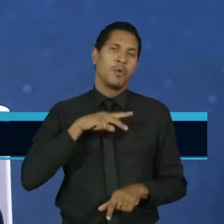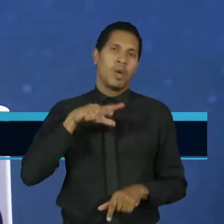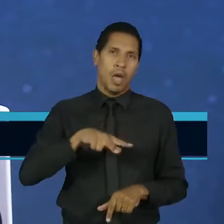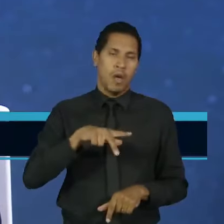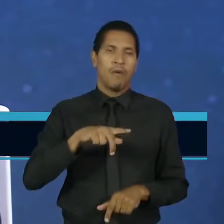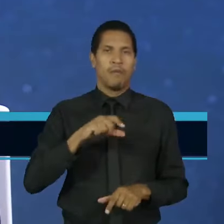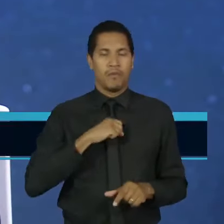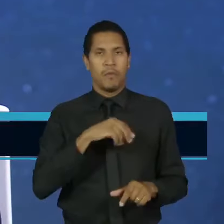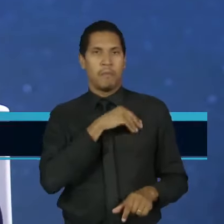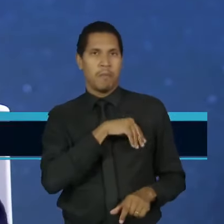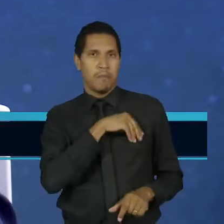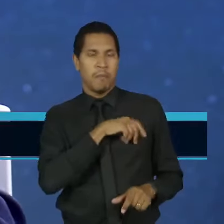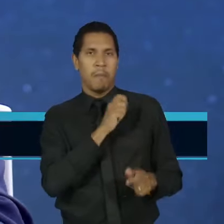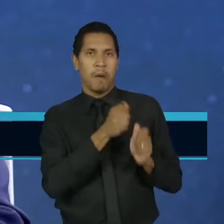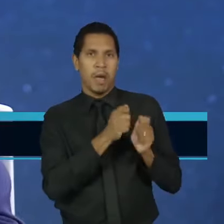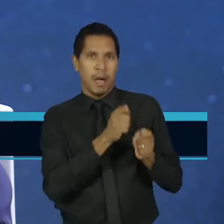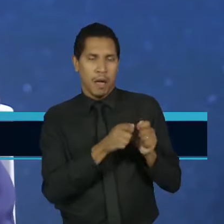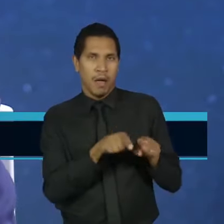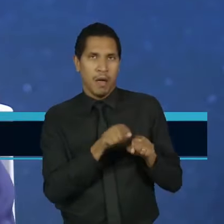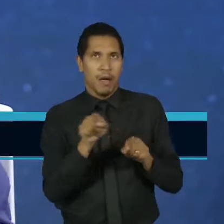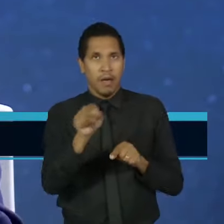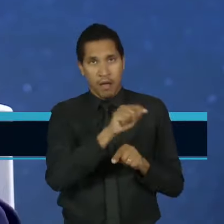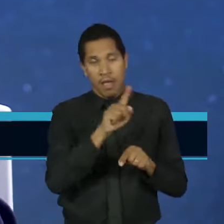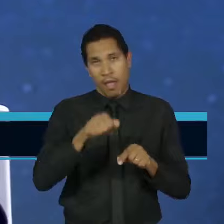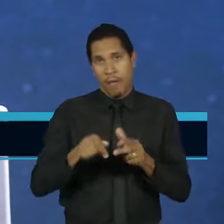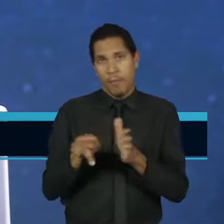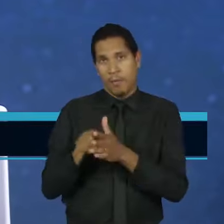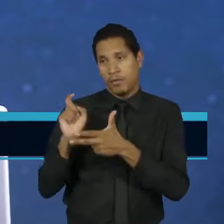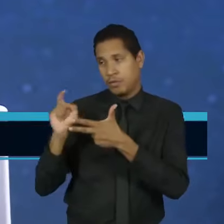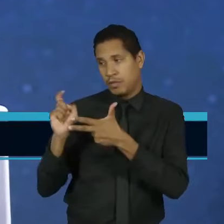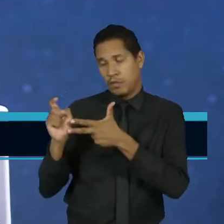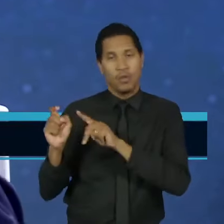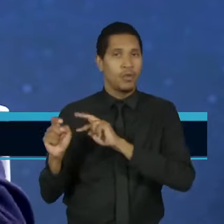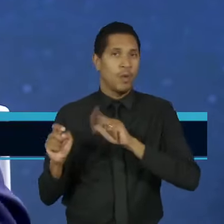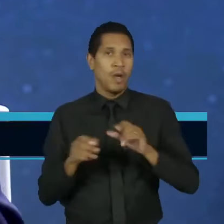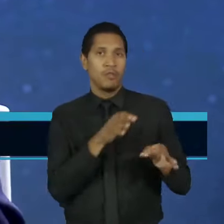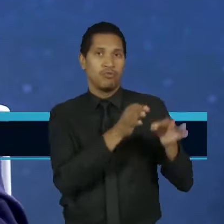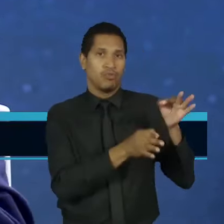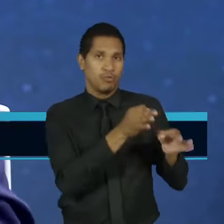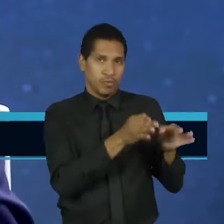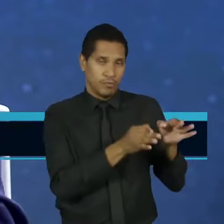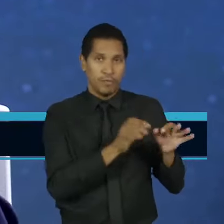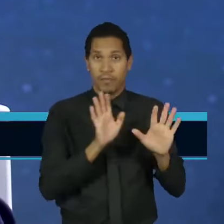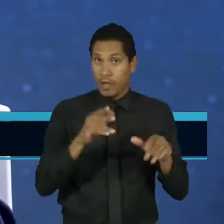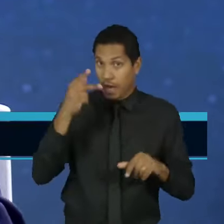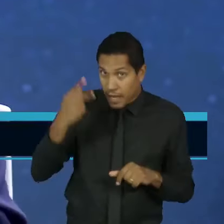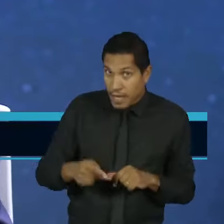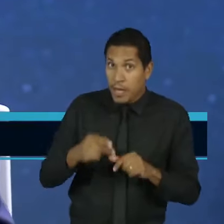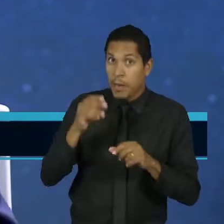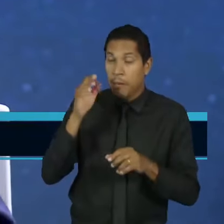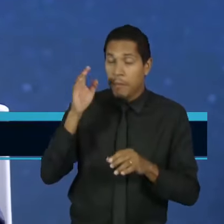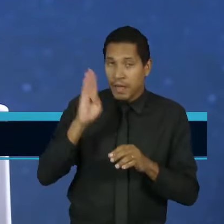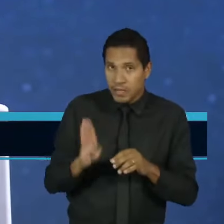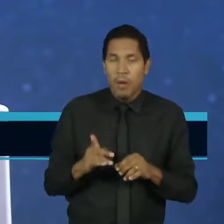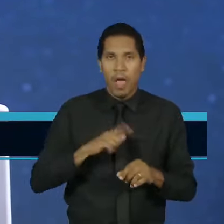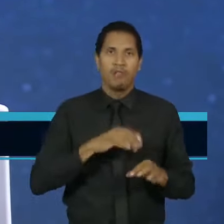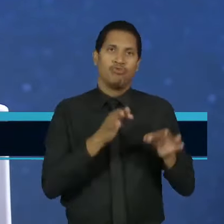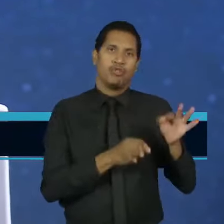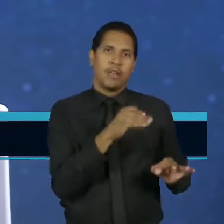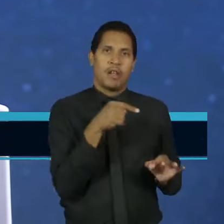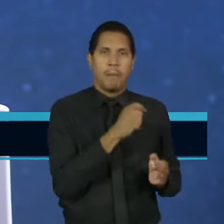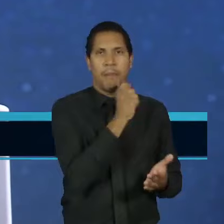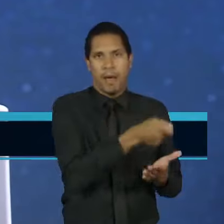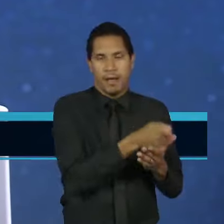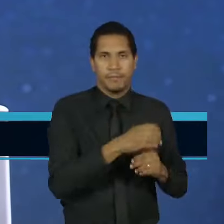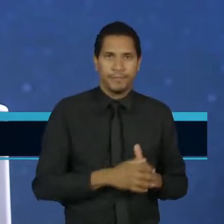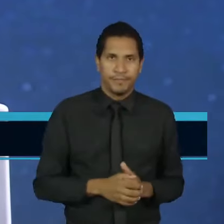de pagamentos consta no orçamento do executivo e não do judiciário. No Brasil, aparece no orçamento do judiciário.